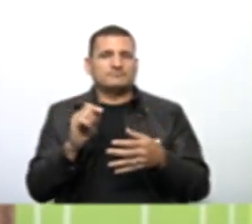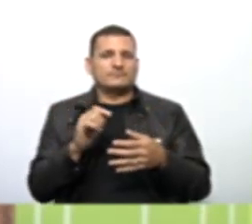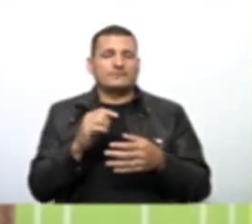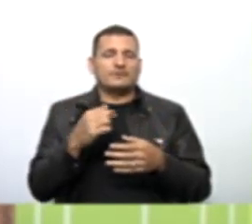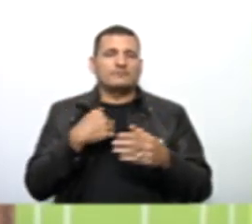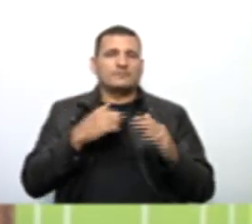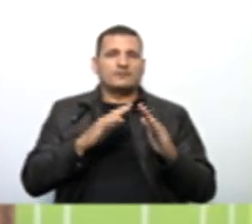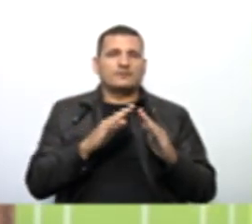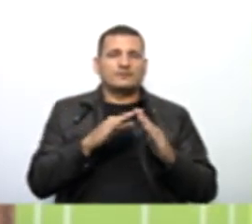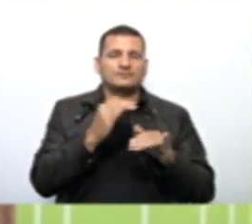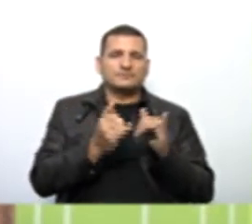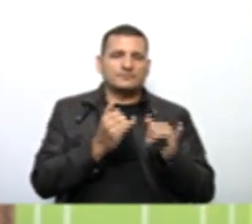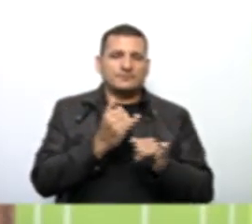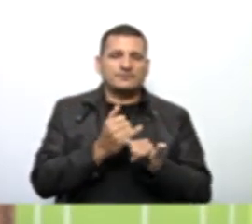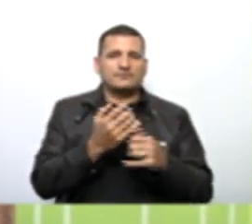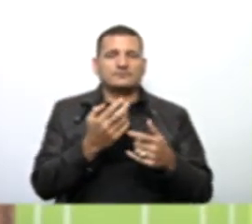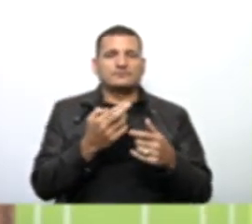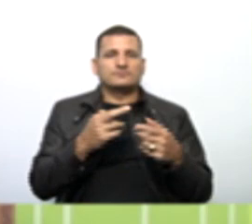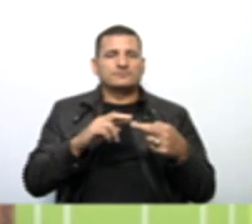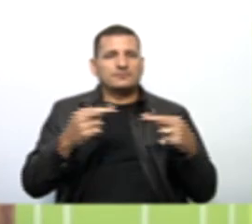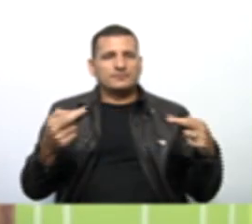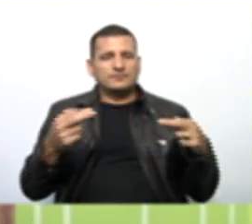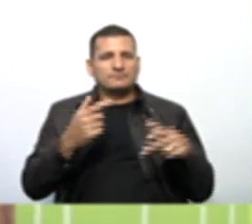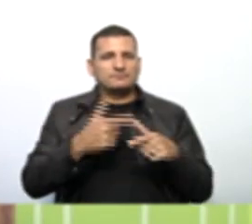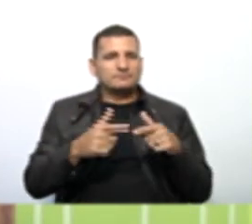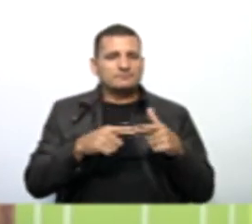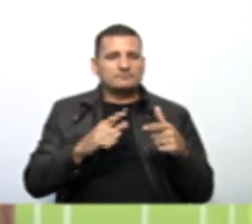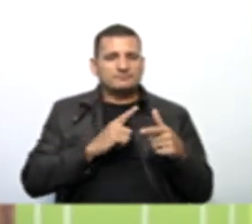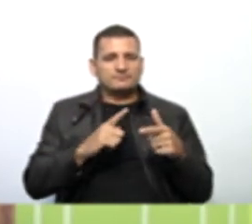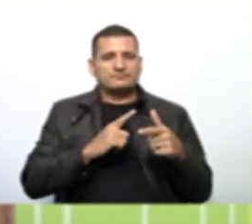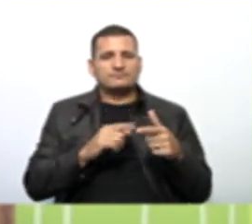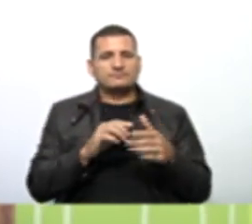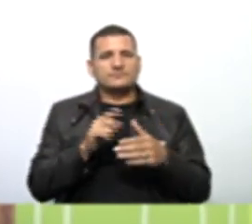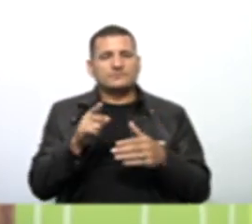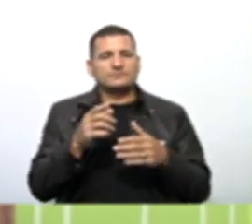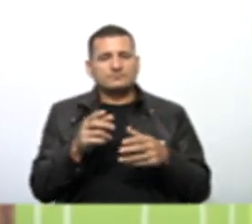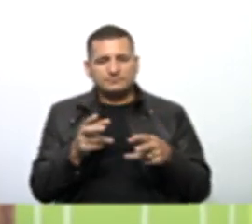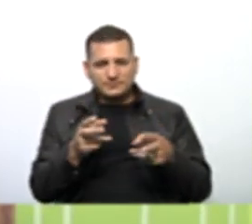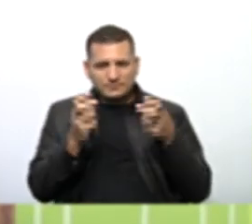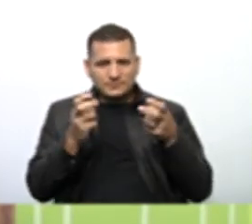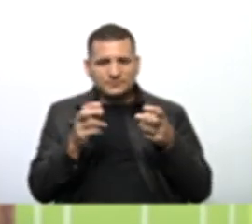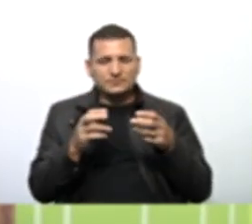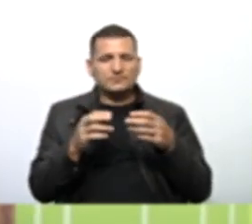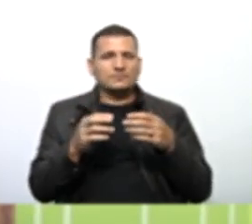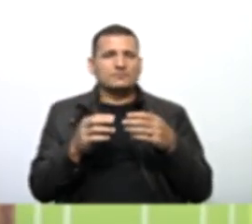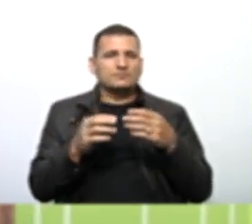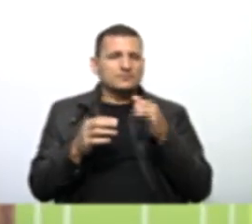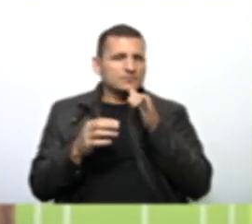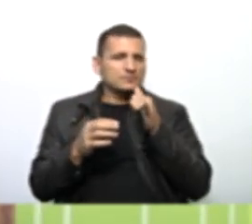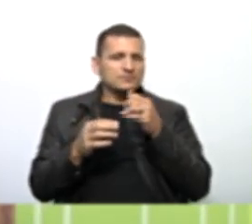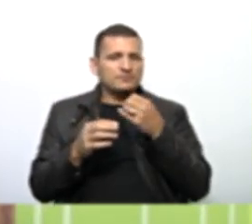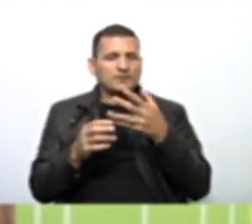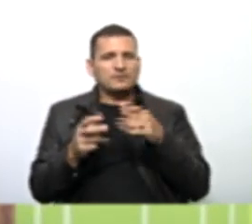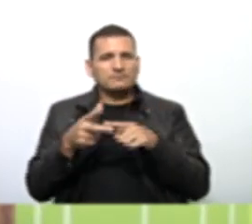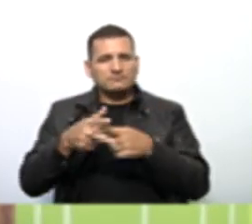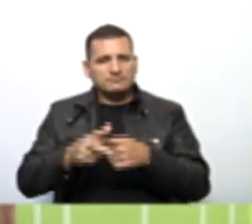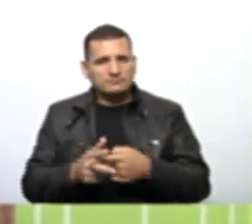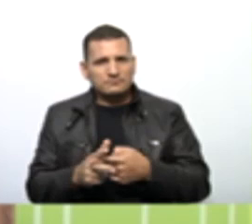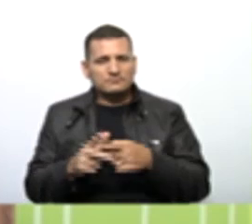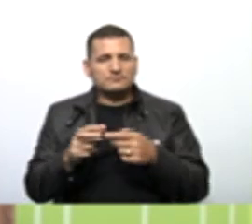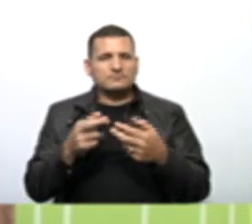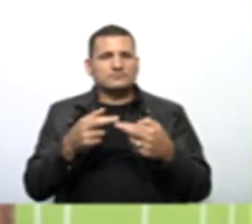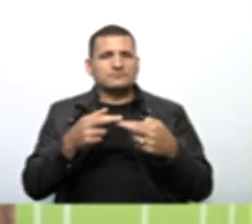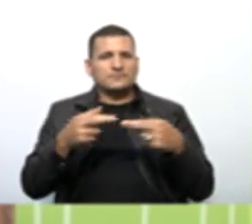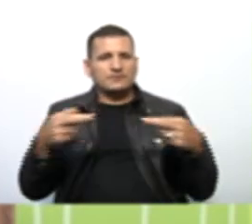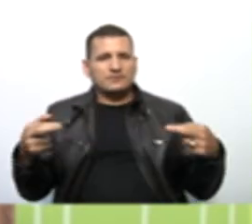internet do cabo e está com problemas e já consegue já discernir se tá foi bem é implantado questão dos